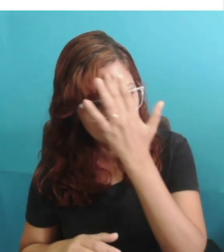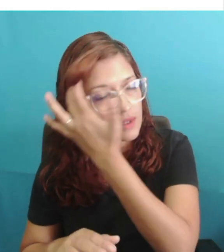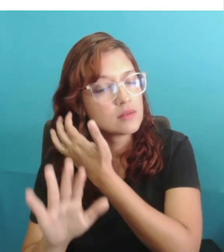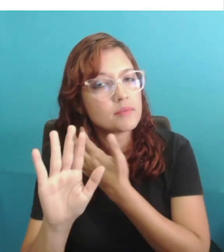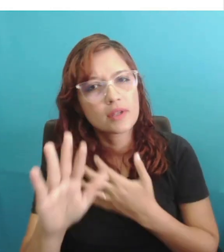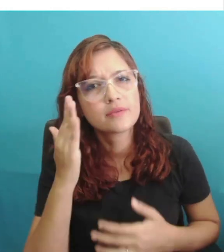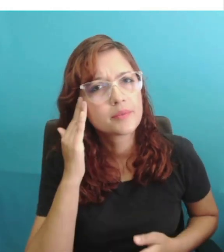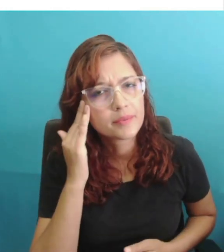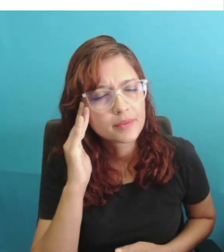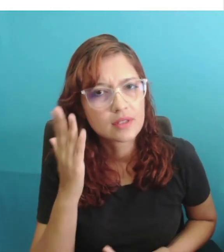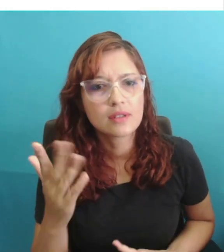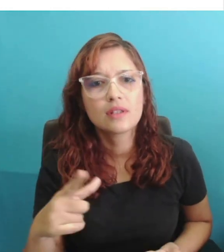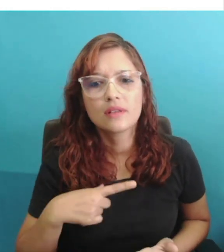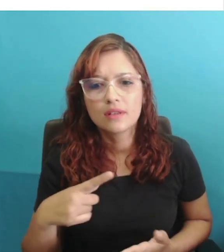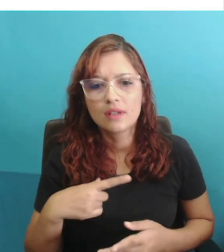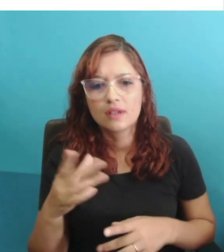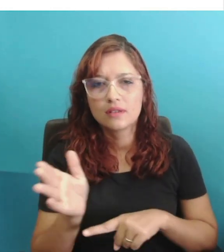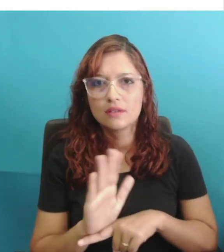Então,